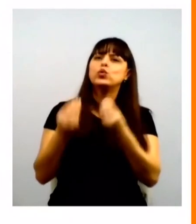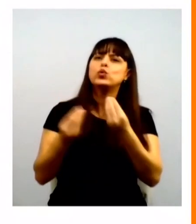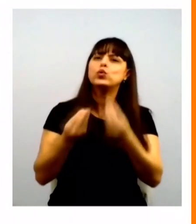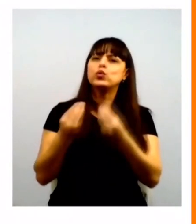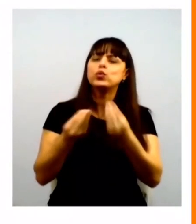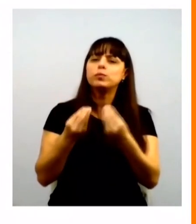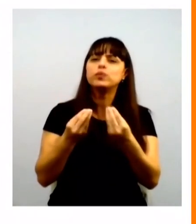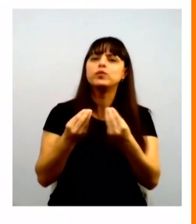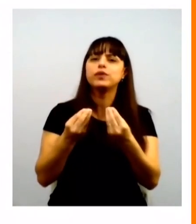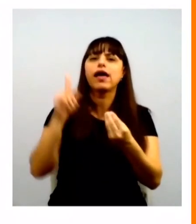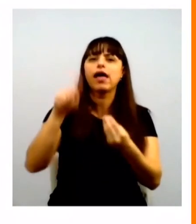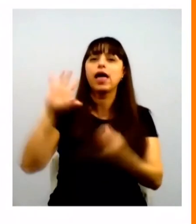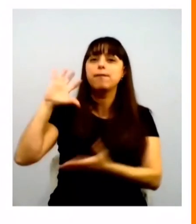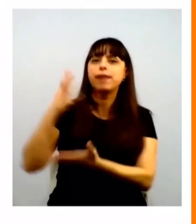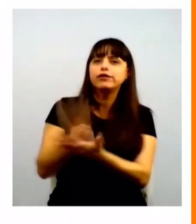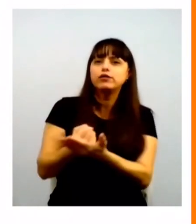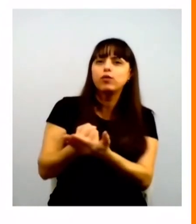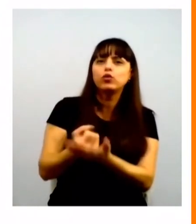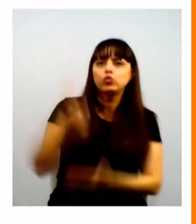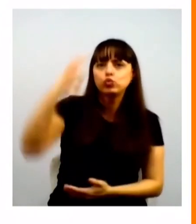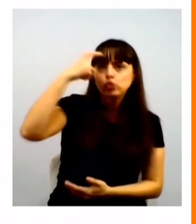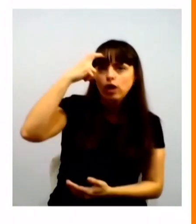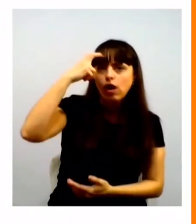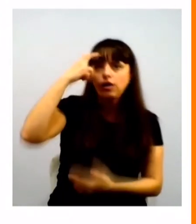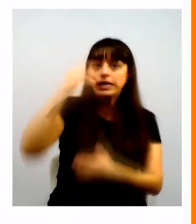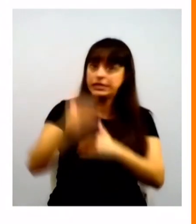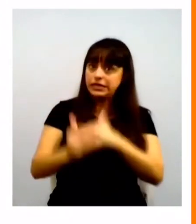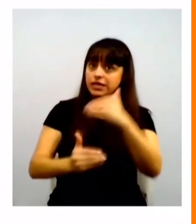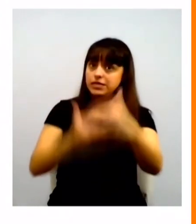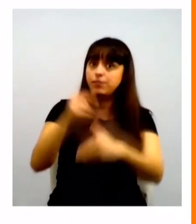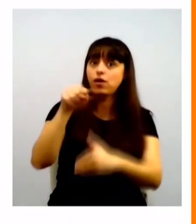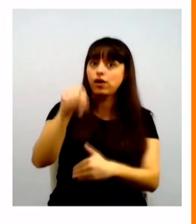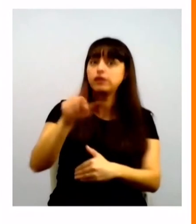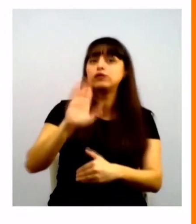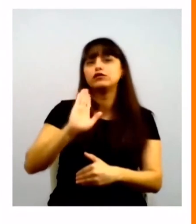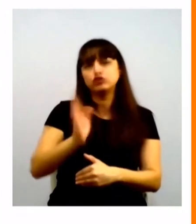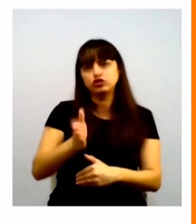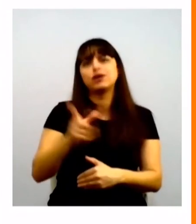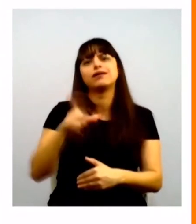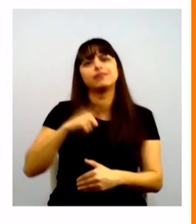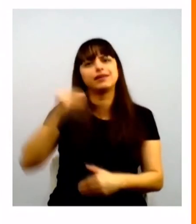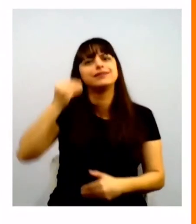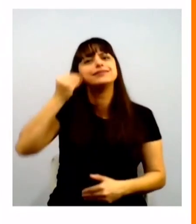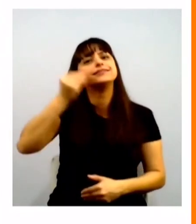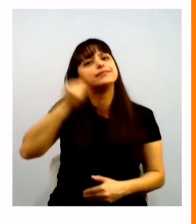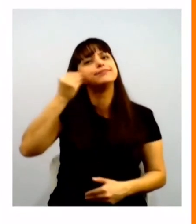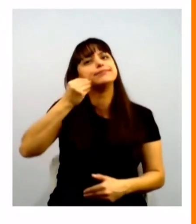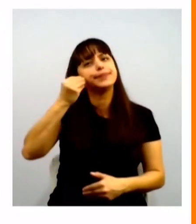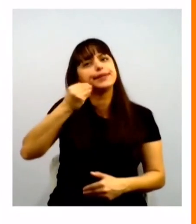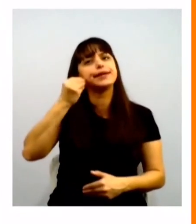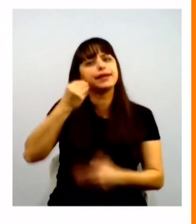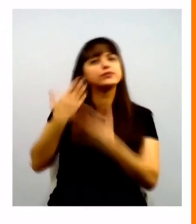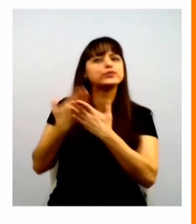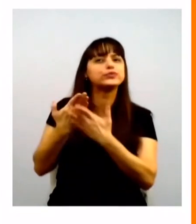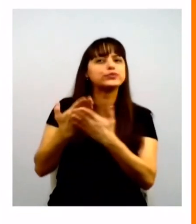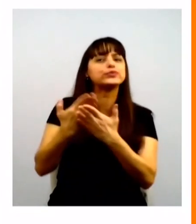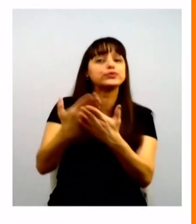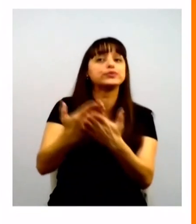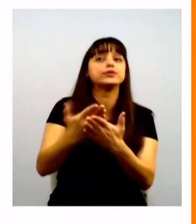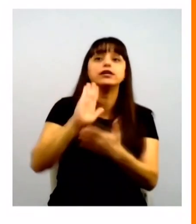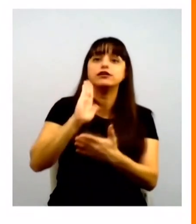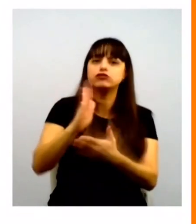é um campo muito trabalhado e com uma longa experiência e uma grande evidência.